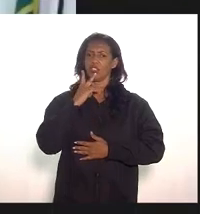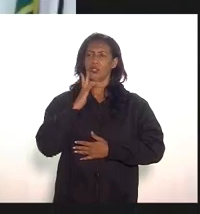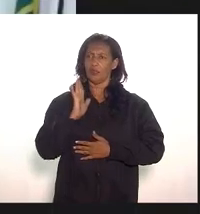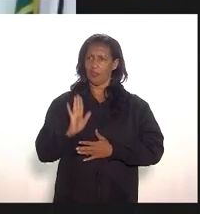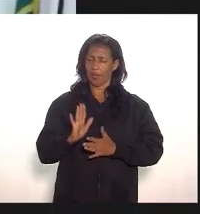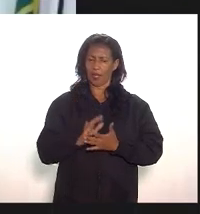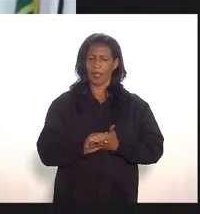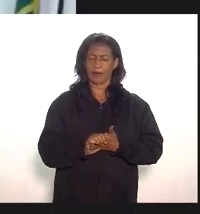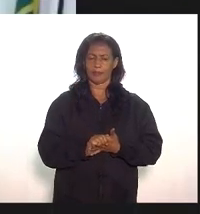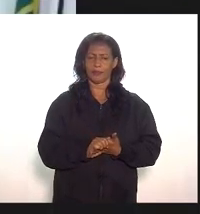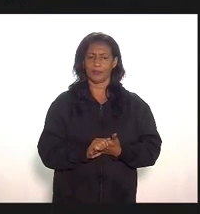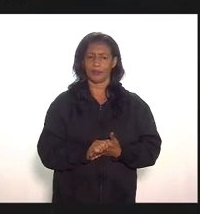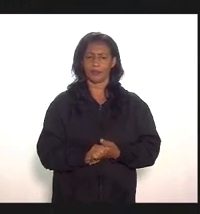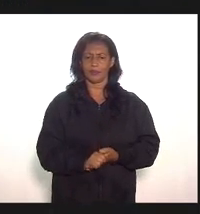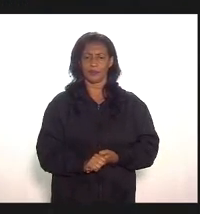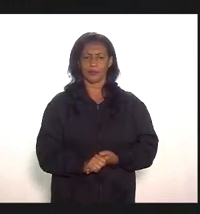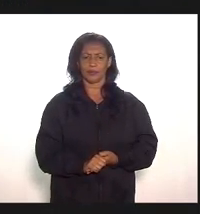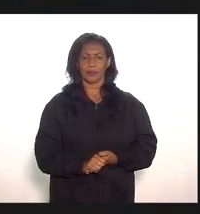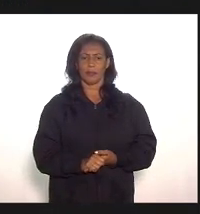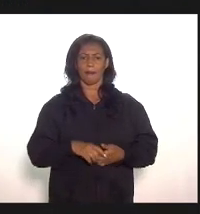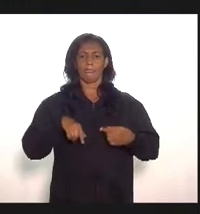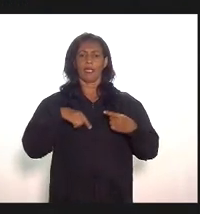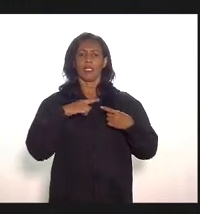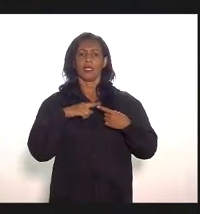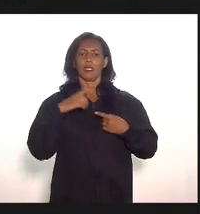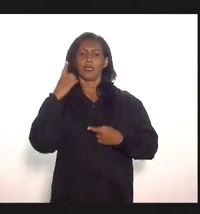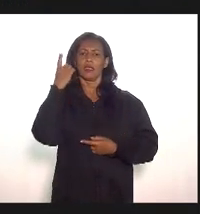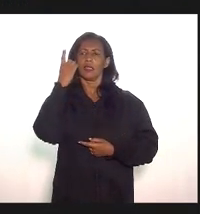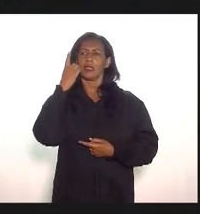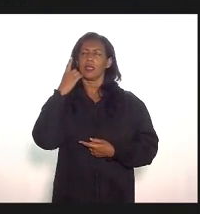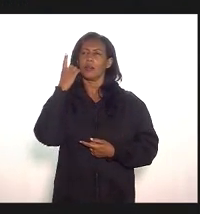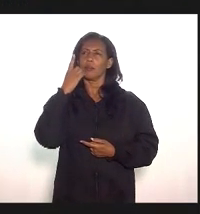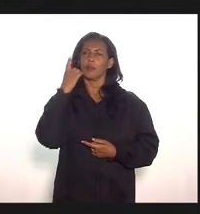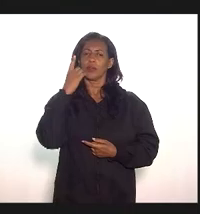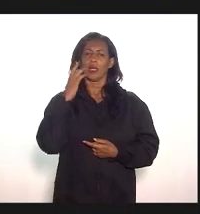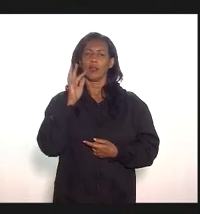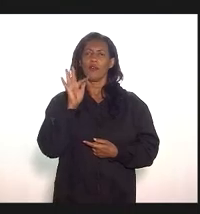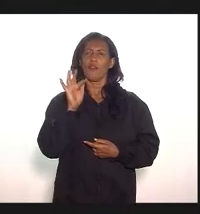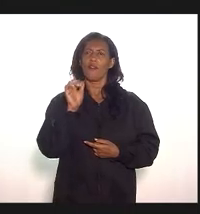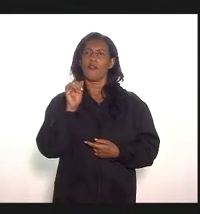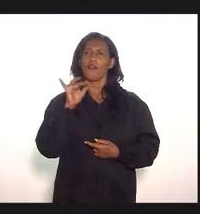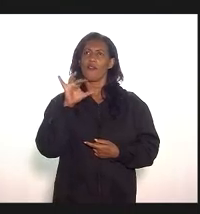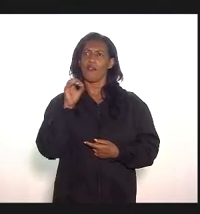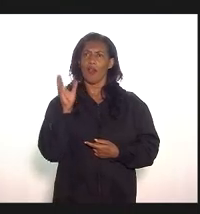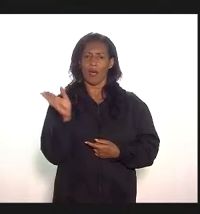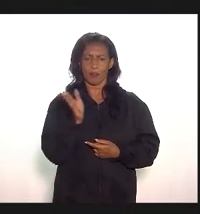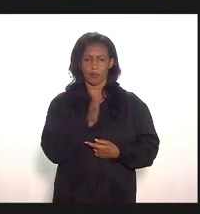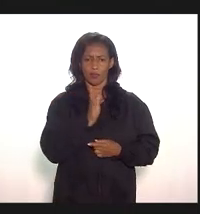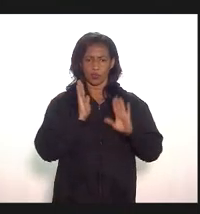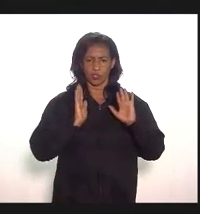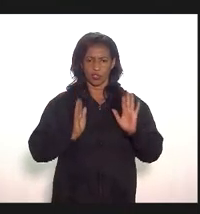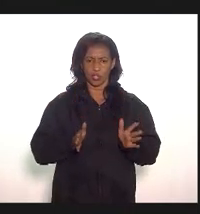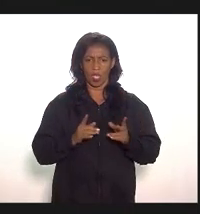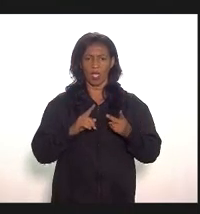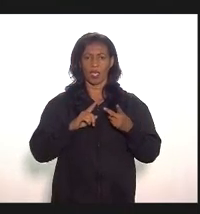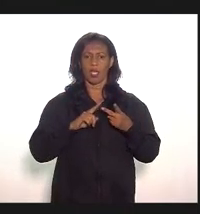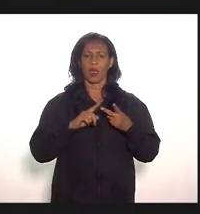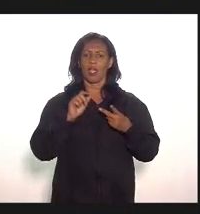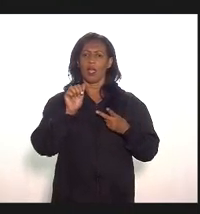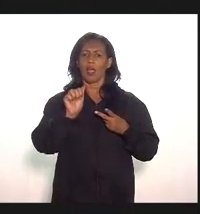deputado Fábio Serafim, e teve mais alguém. Eu, presidente. Adriana.